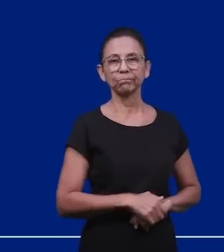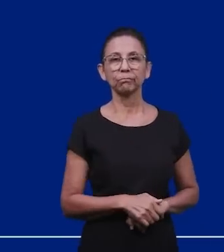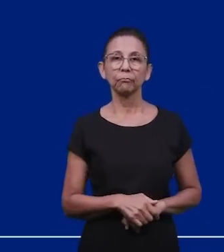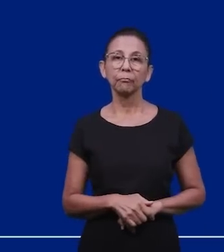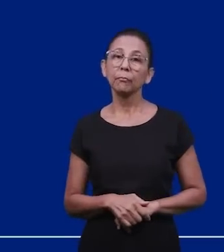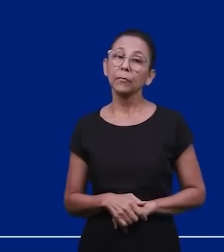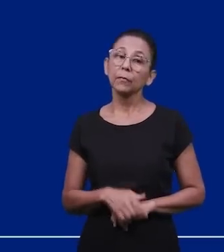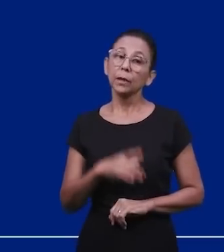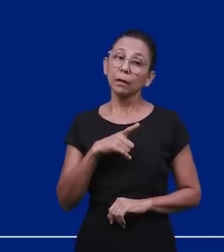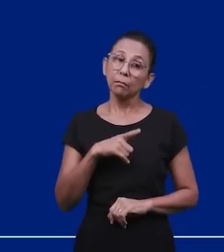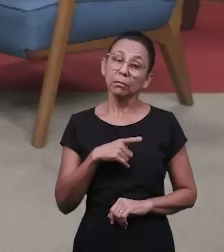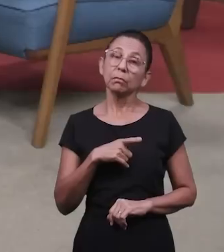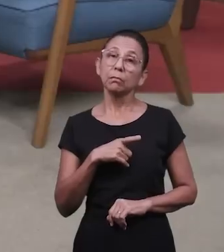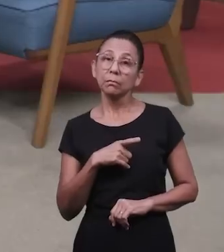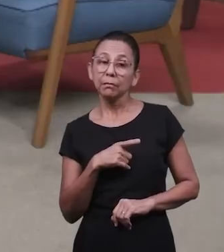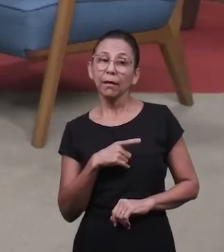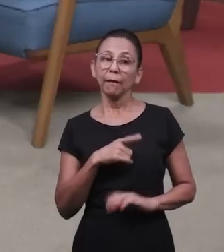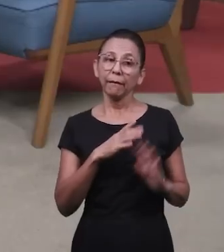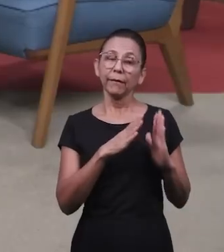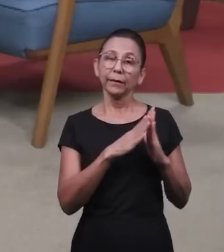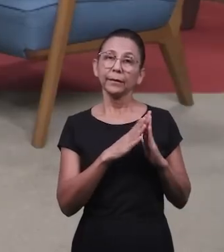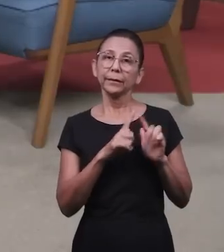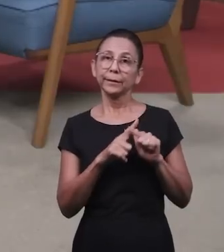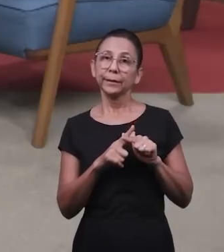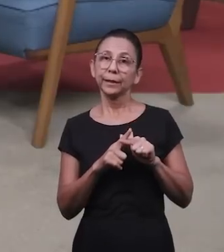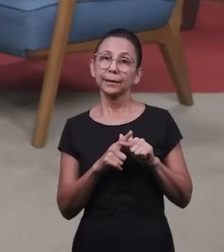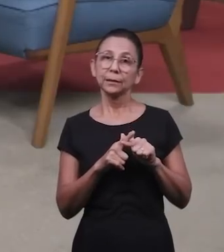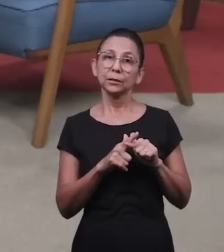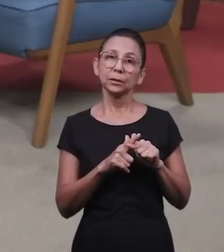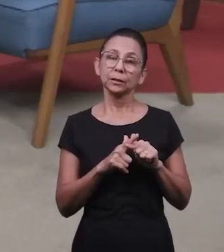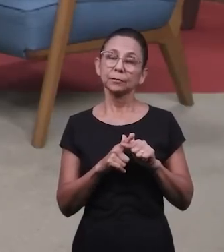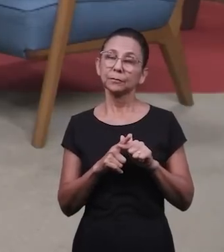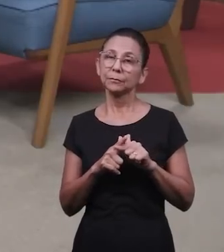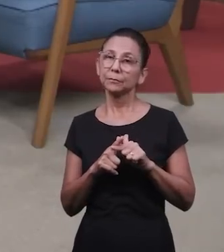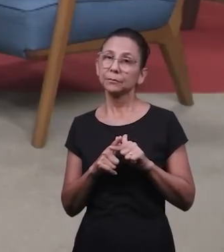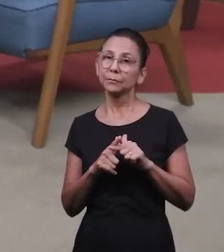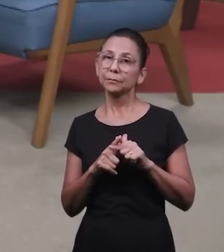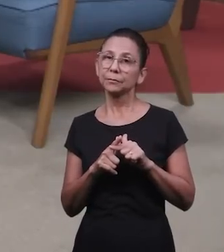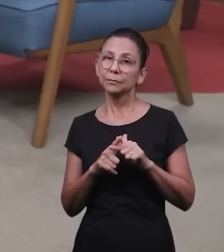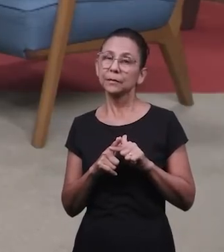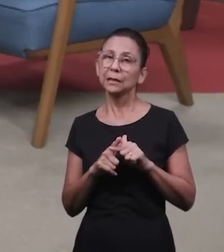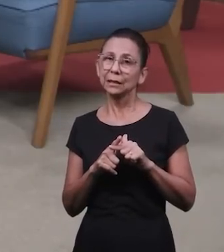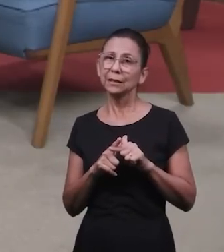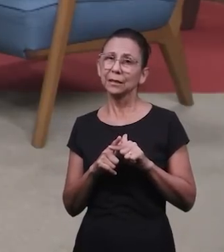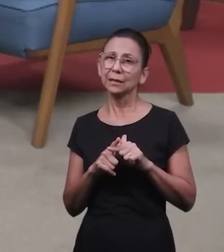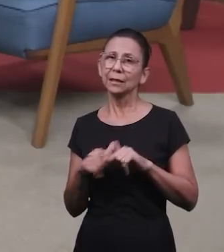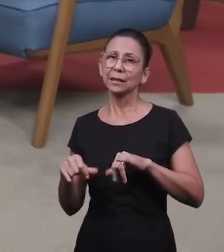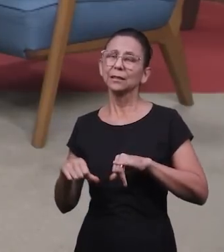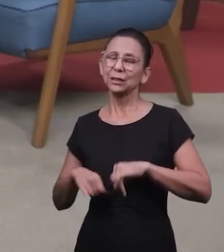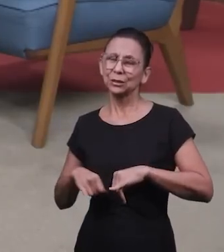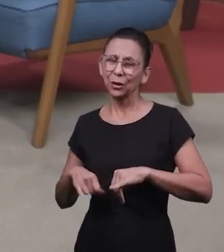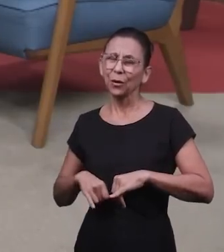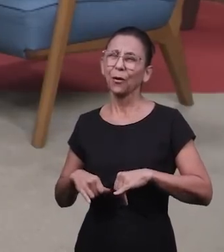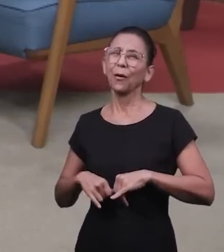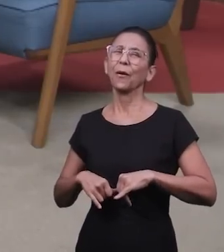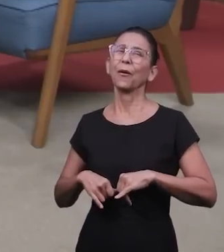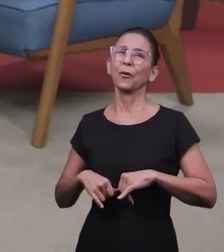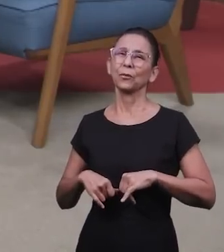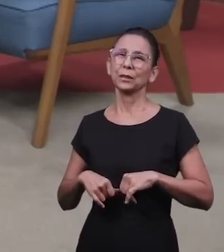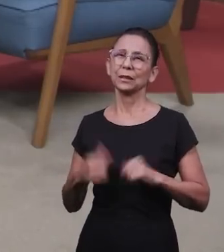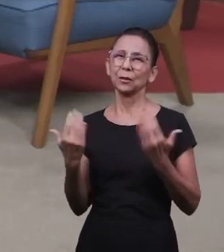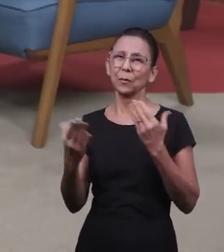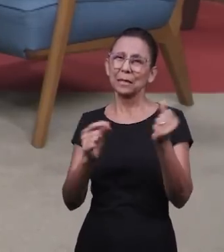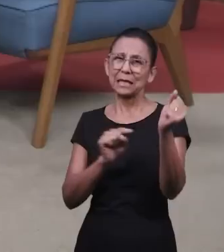Então é uma igreja que está no mundo, ou seja, ela está entre os espinhos, mas ela não faz parte daquilo ali.